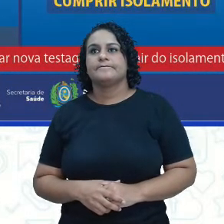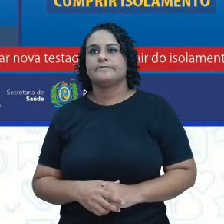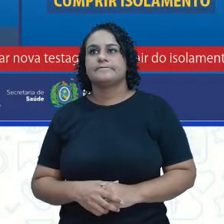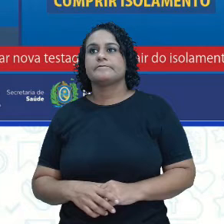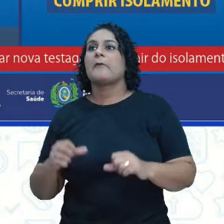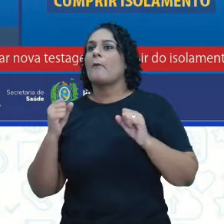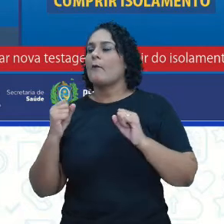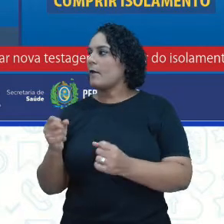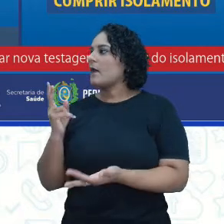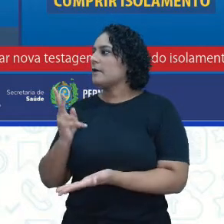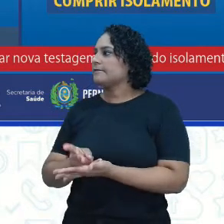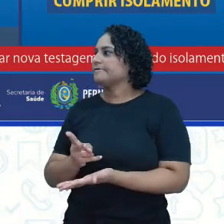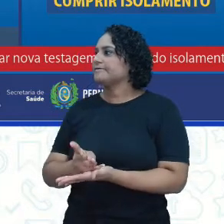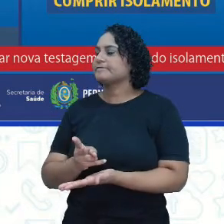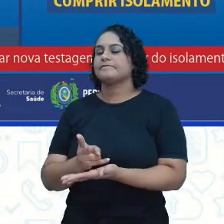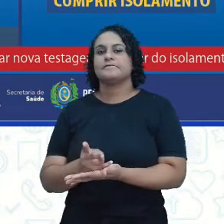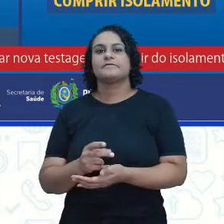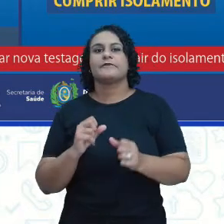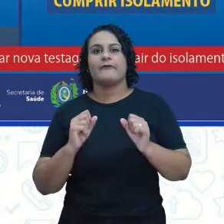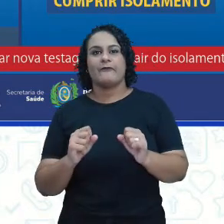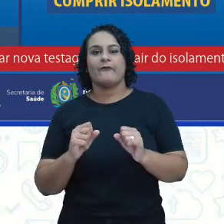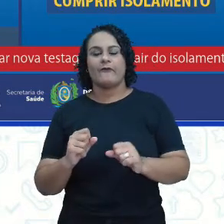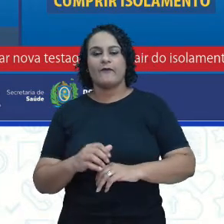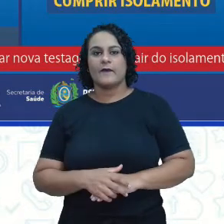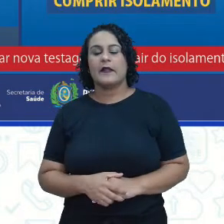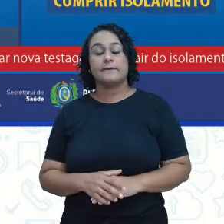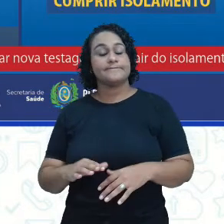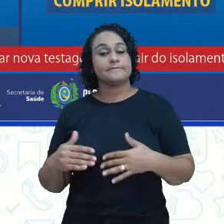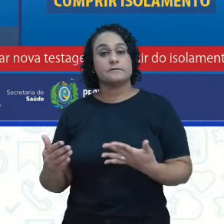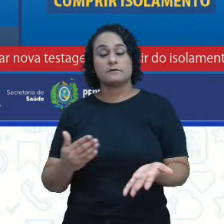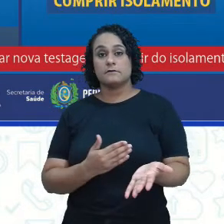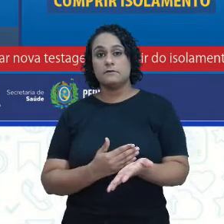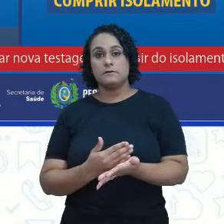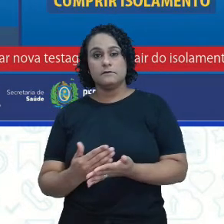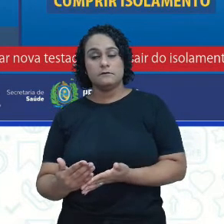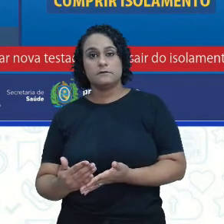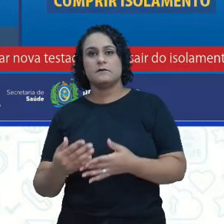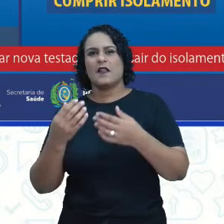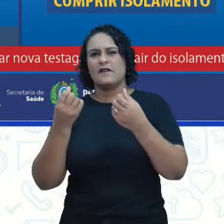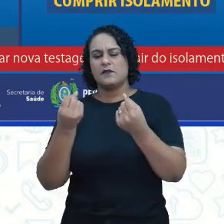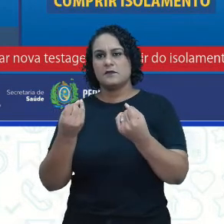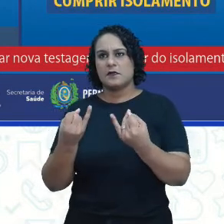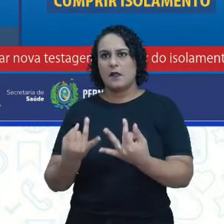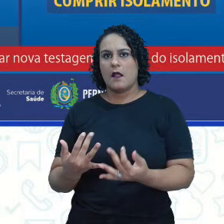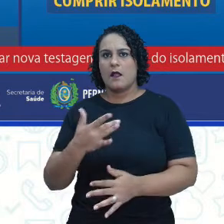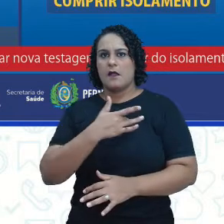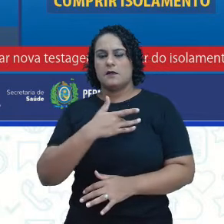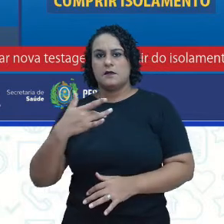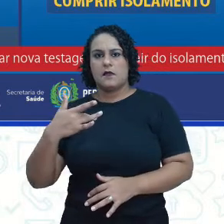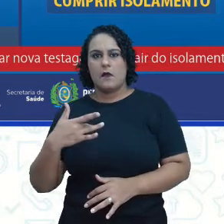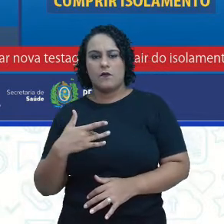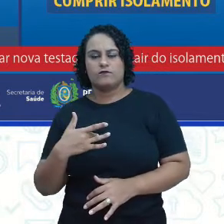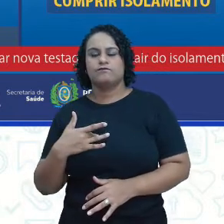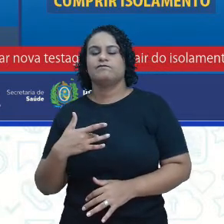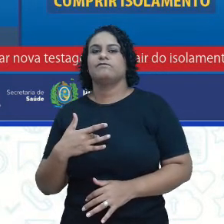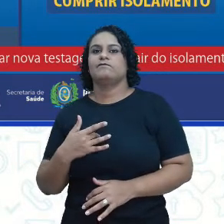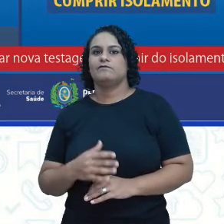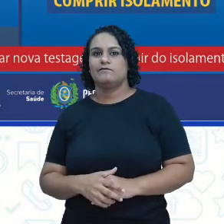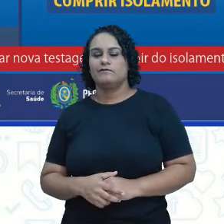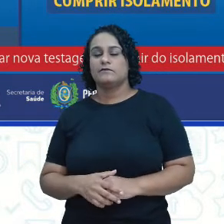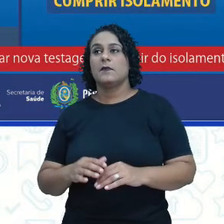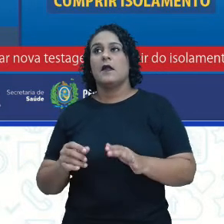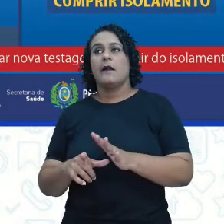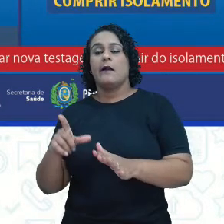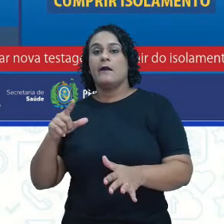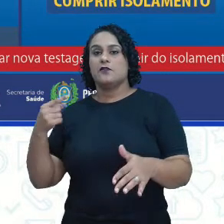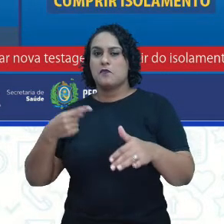Pode sim, professora. Então, vamos lá. Como eu disse, a gente vai no início sempre falar de saúde, de bem-estar, antes da gente aprofundar